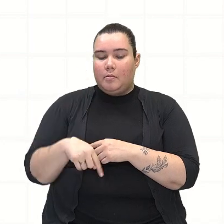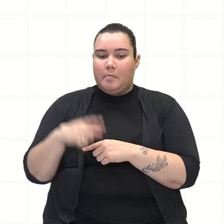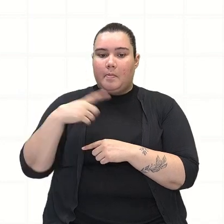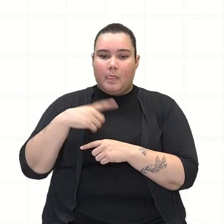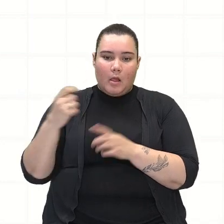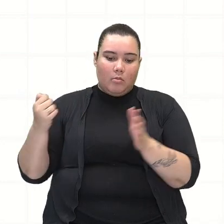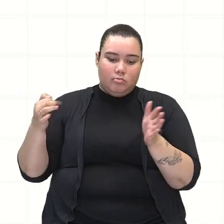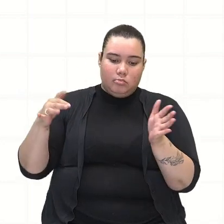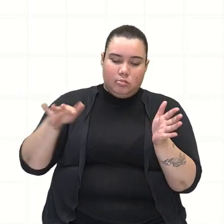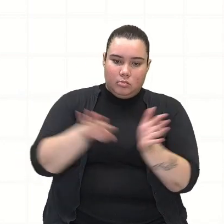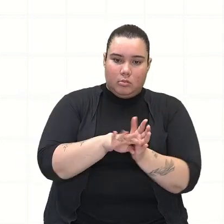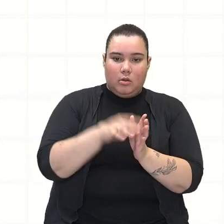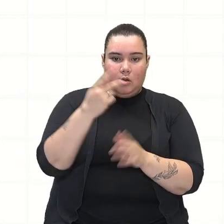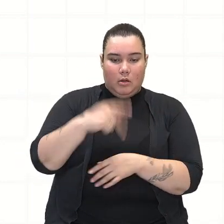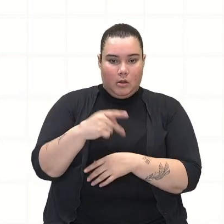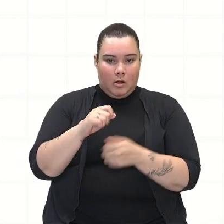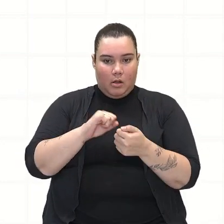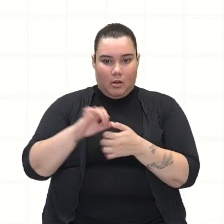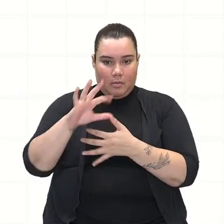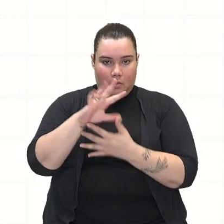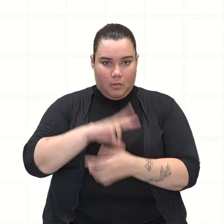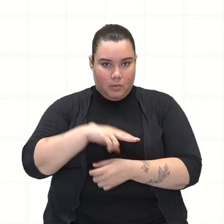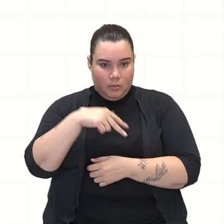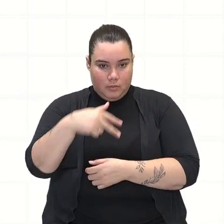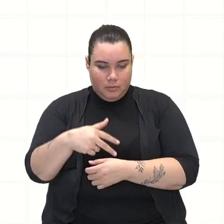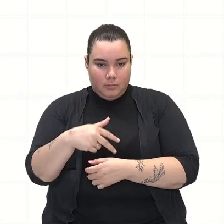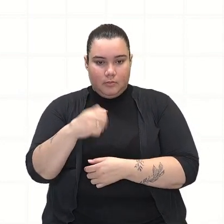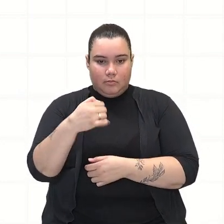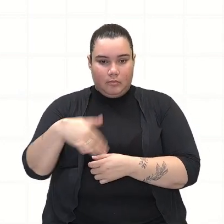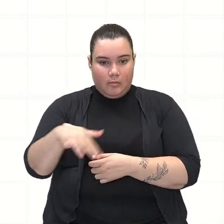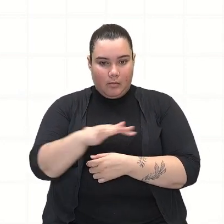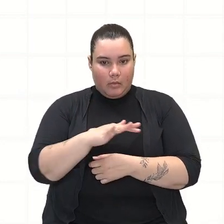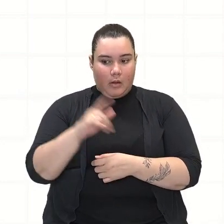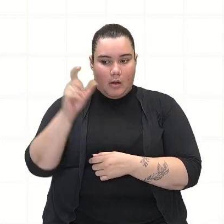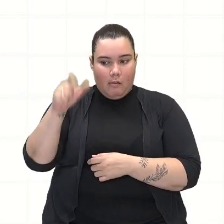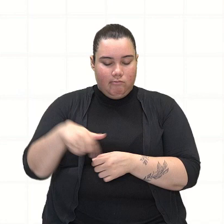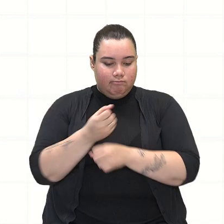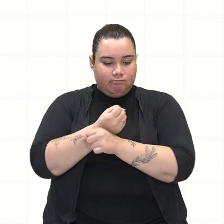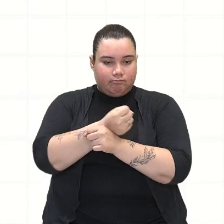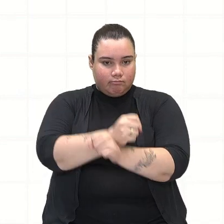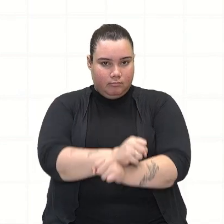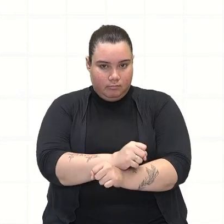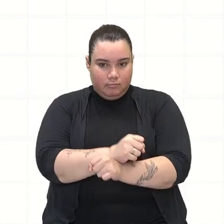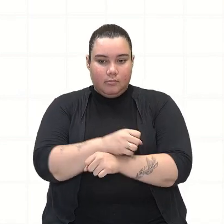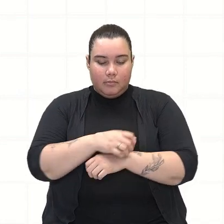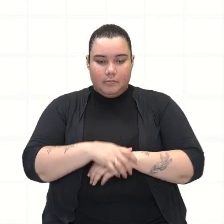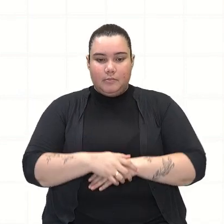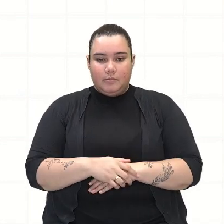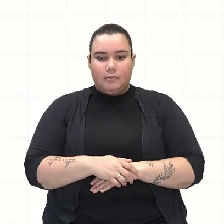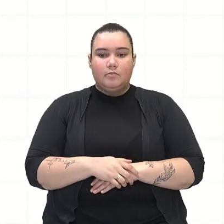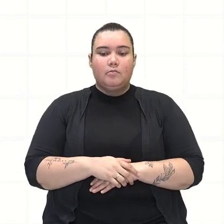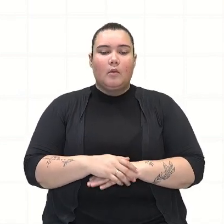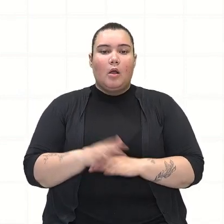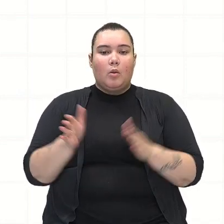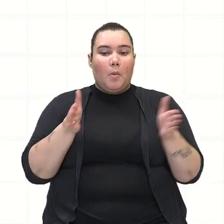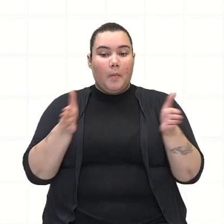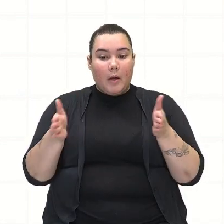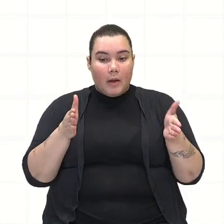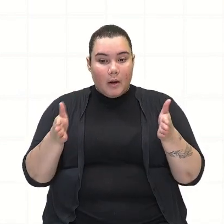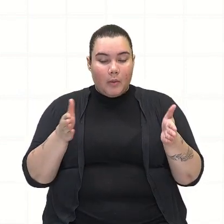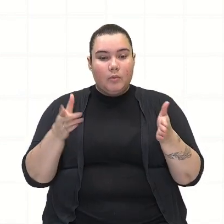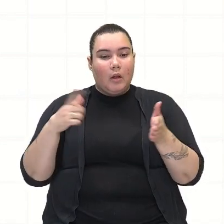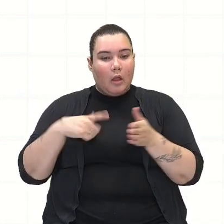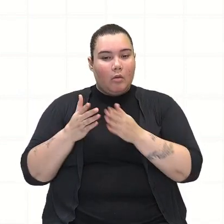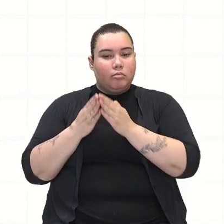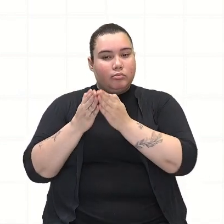cá, para a América Portuguesa, esses africanos na condição de escravizados. Durante todo o período que perdurou o